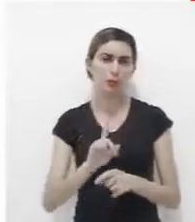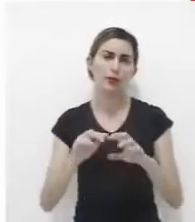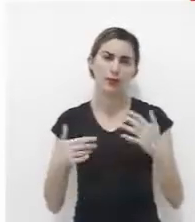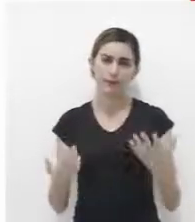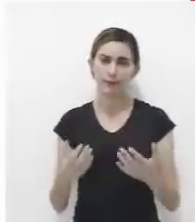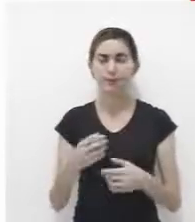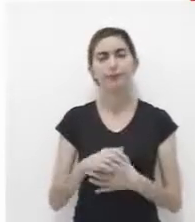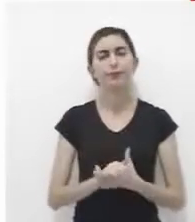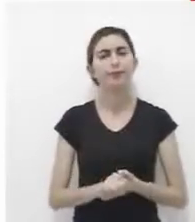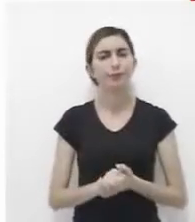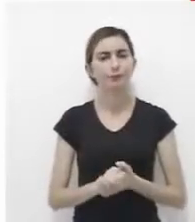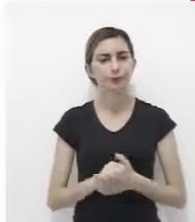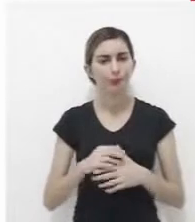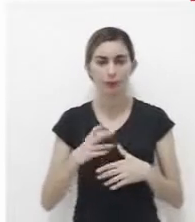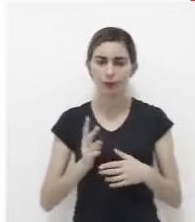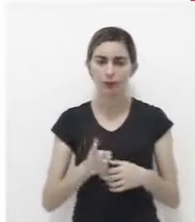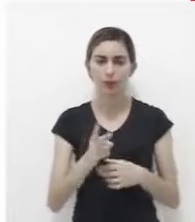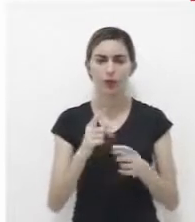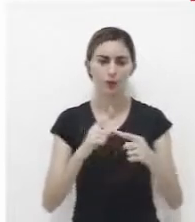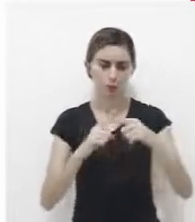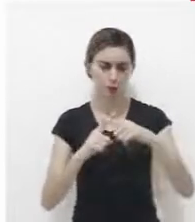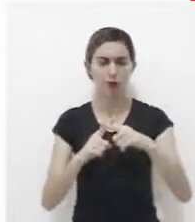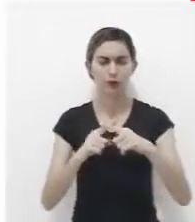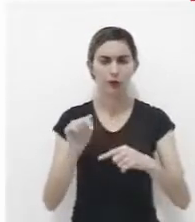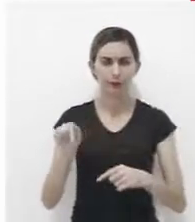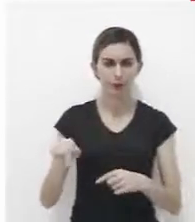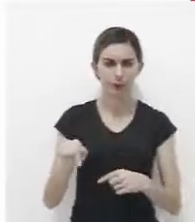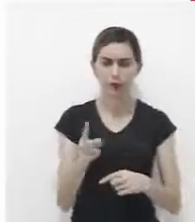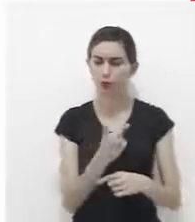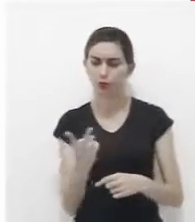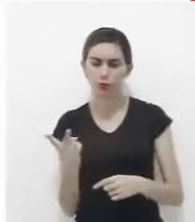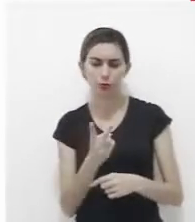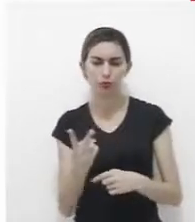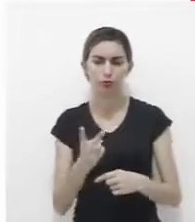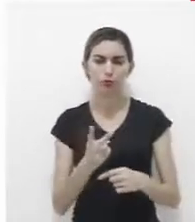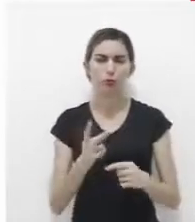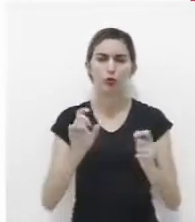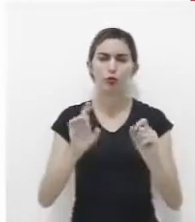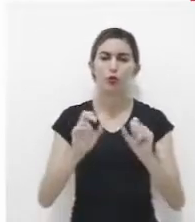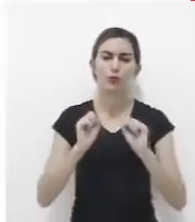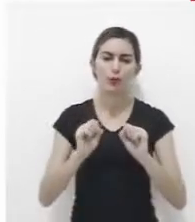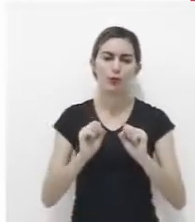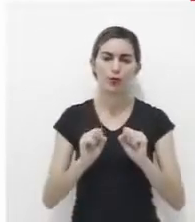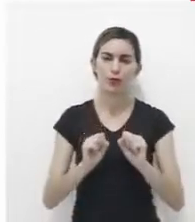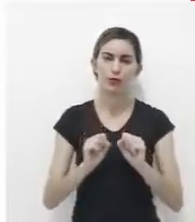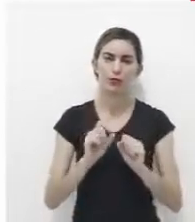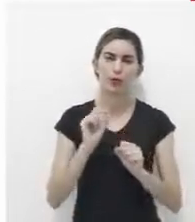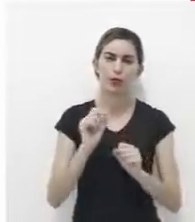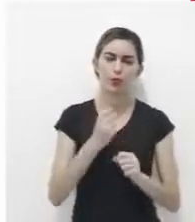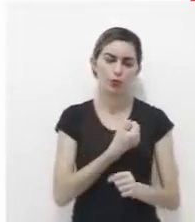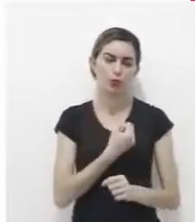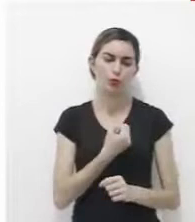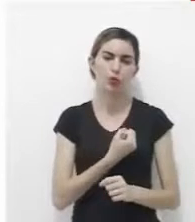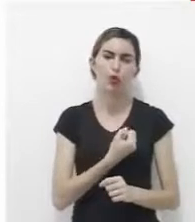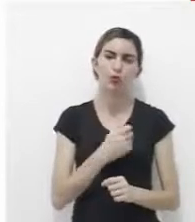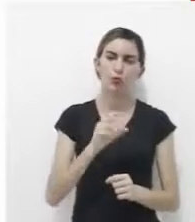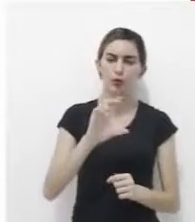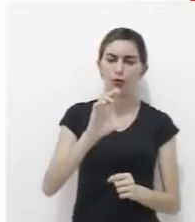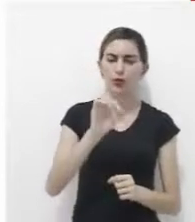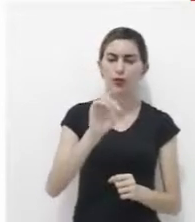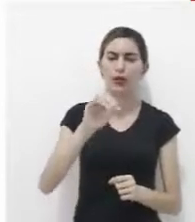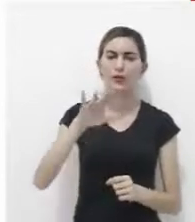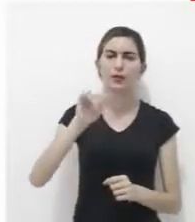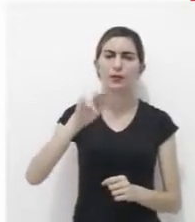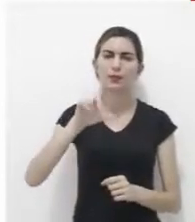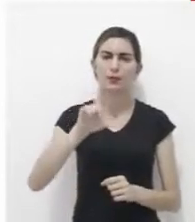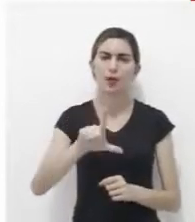inteira, 0, ok? Portanto, a multiplicação dos dois só pode ser um